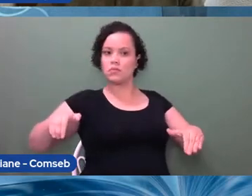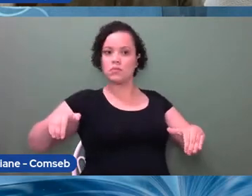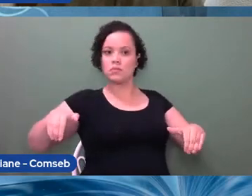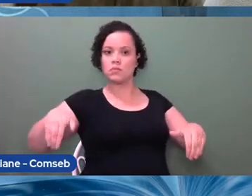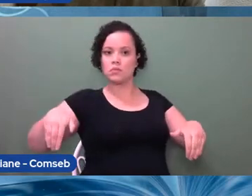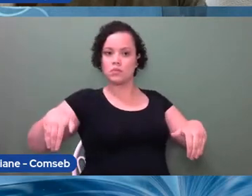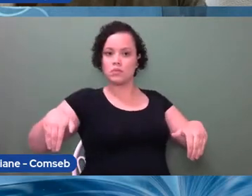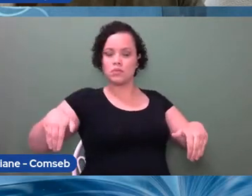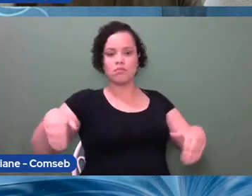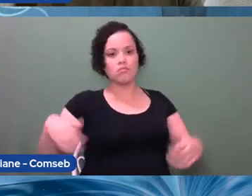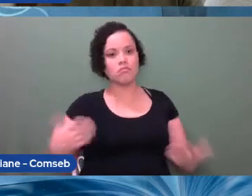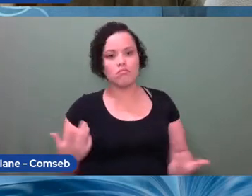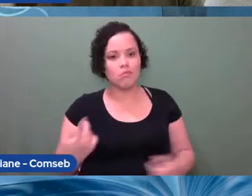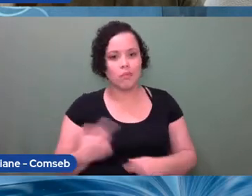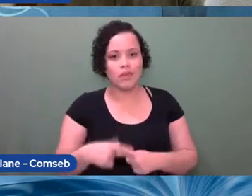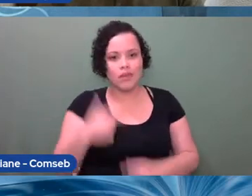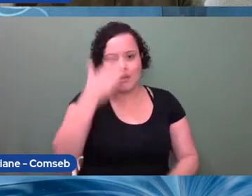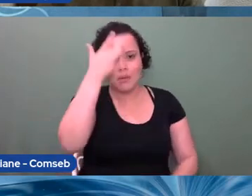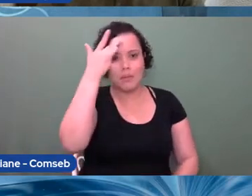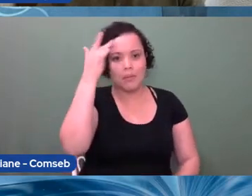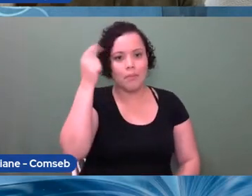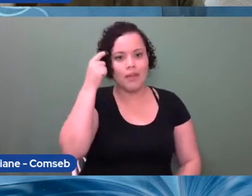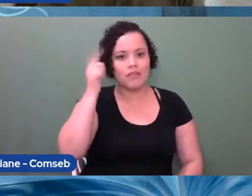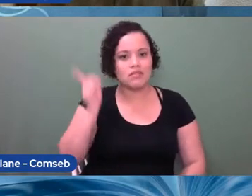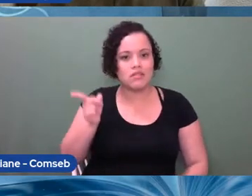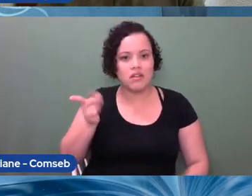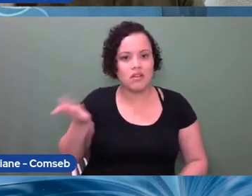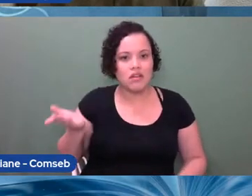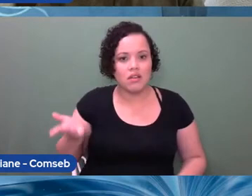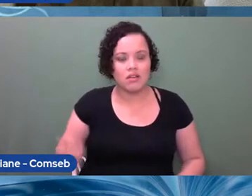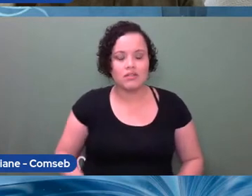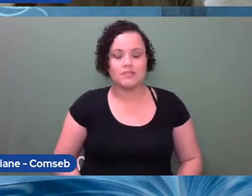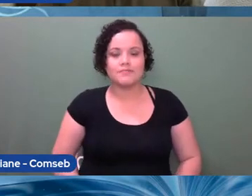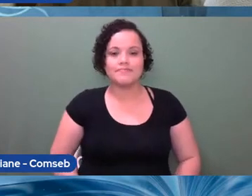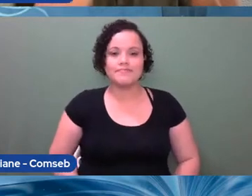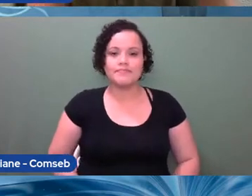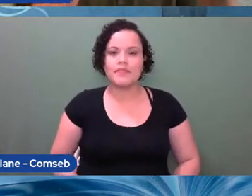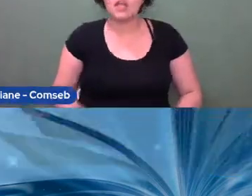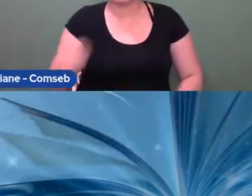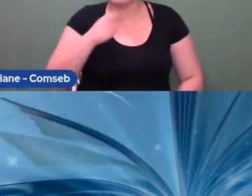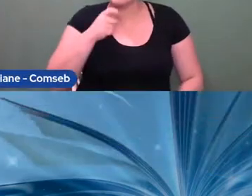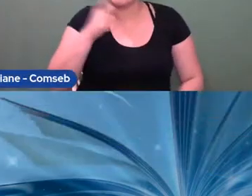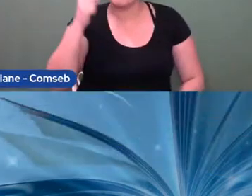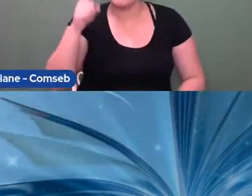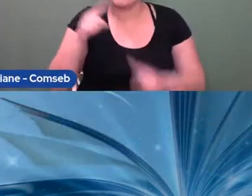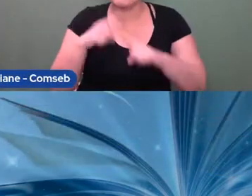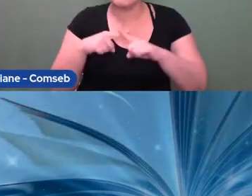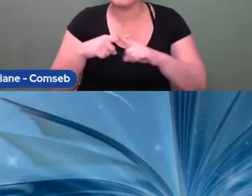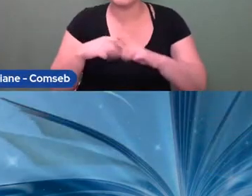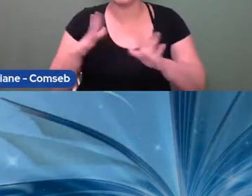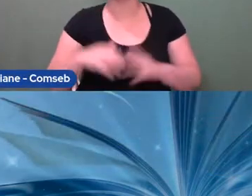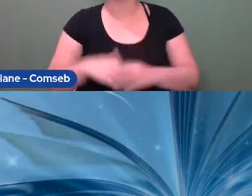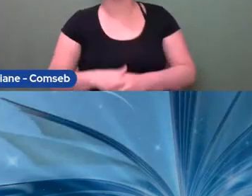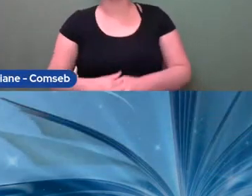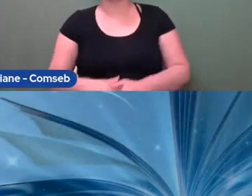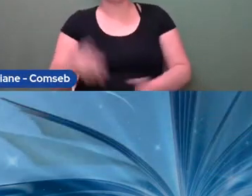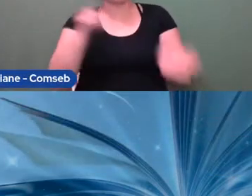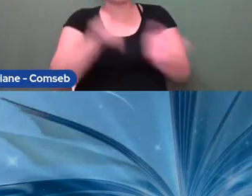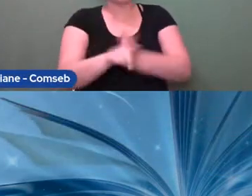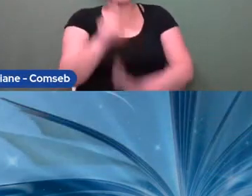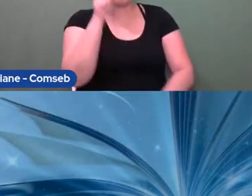Microfone fechado, Tassiro. Está fechado o seu microfone. Essa é uma pergunta muito